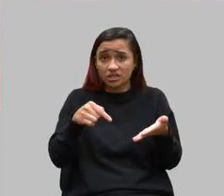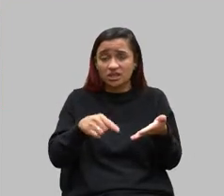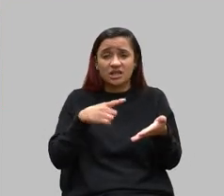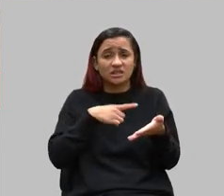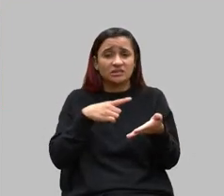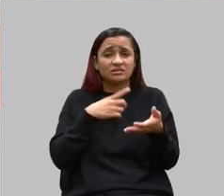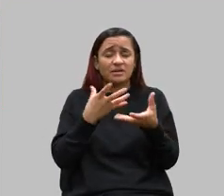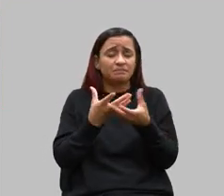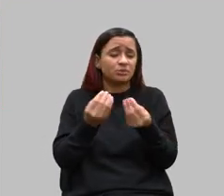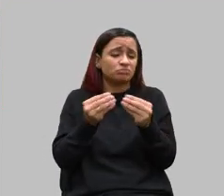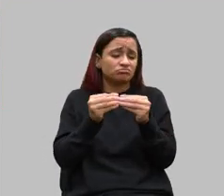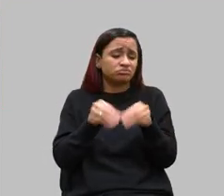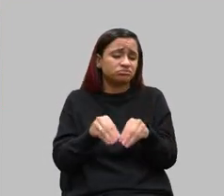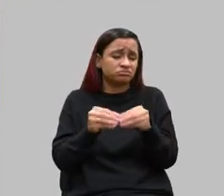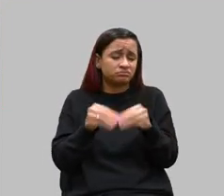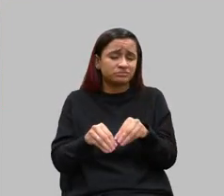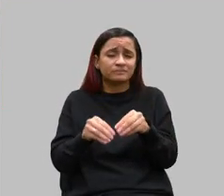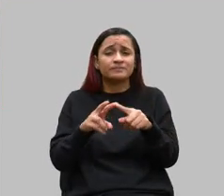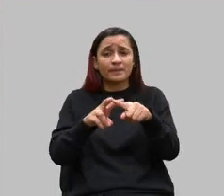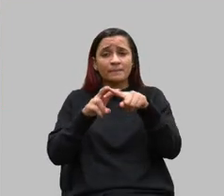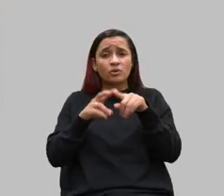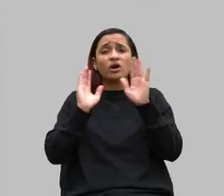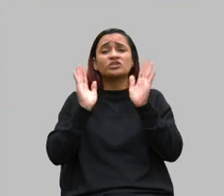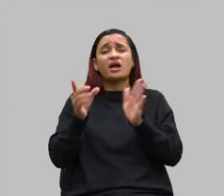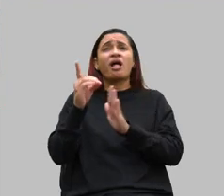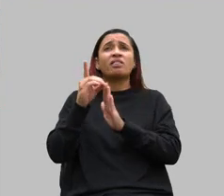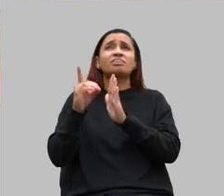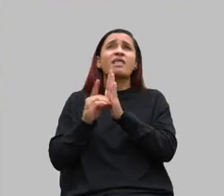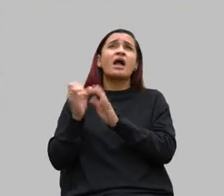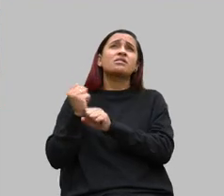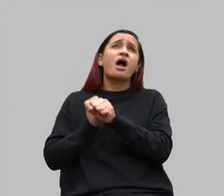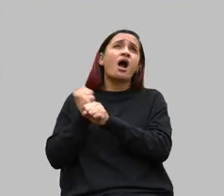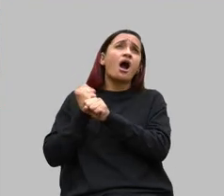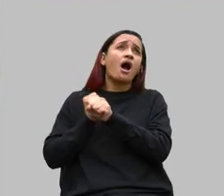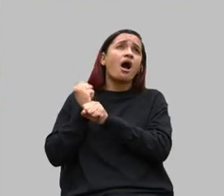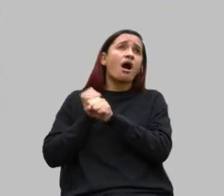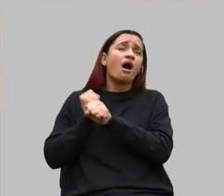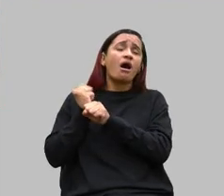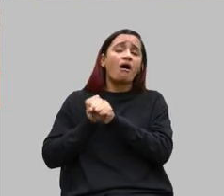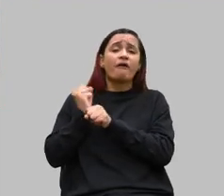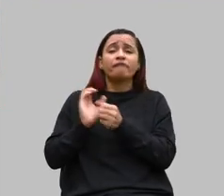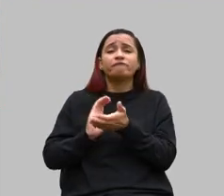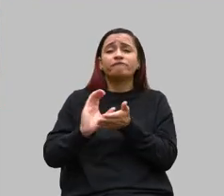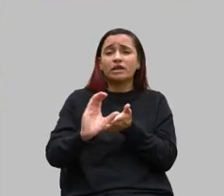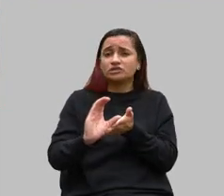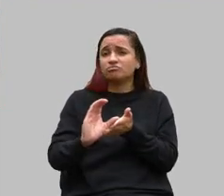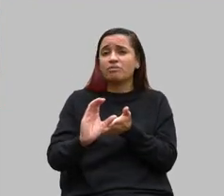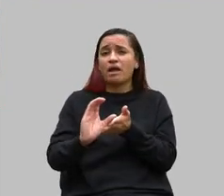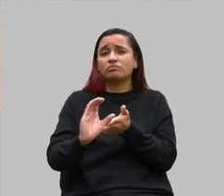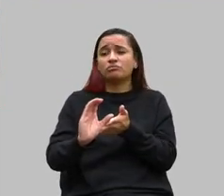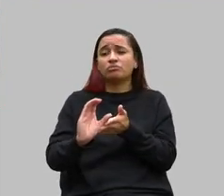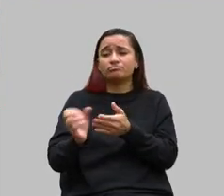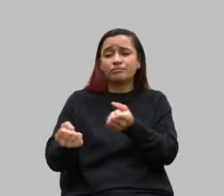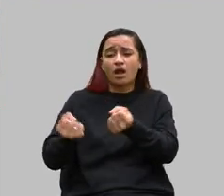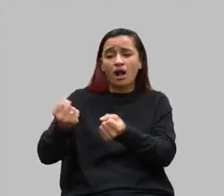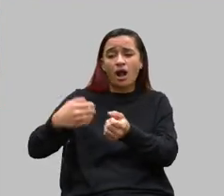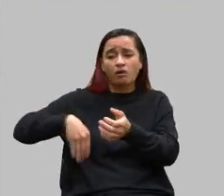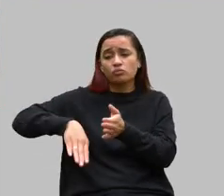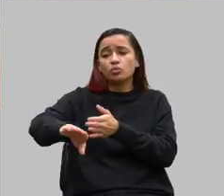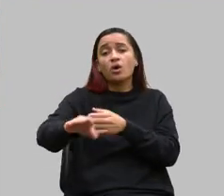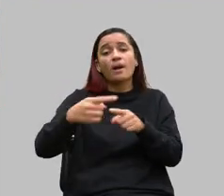distorcida em função de décadas de de investimento em rodovias e descaso com as com as